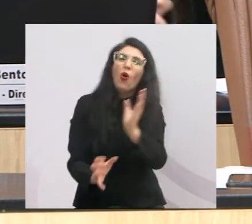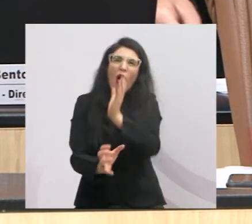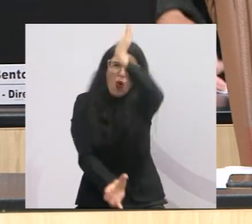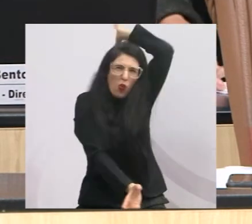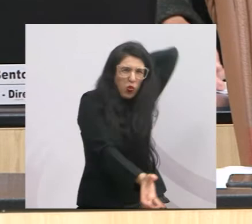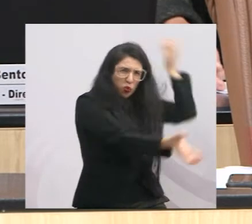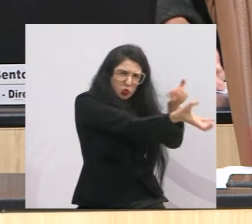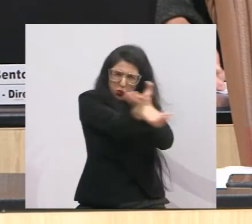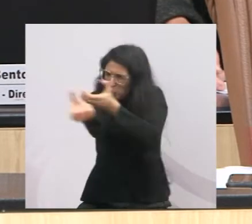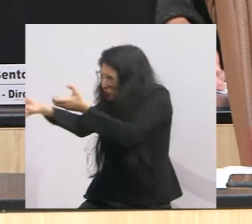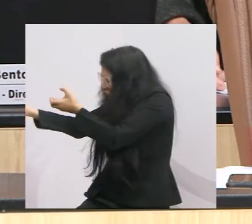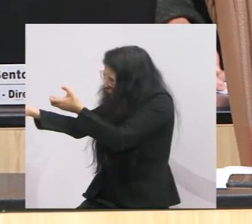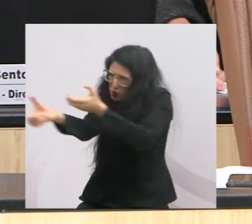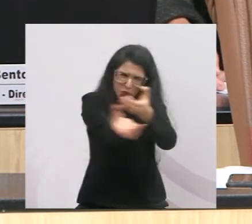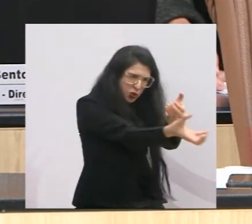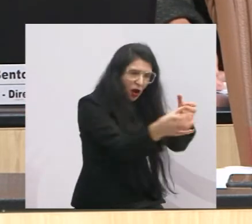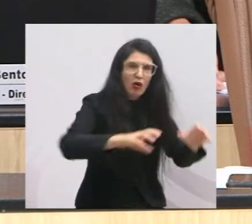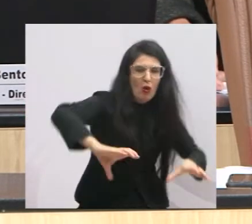próximo passado.